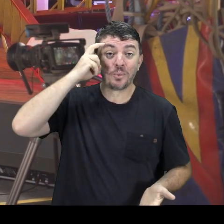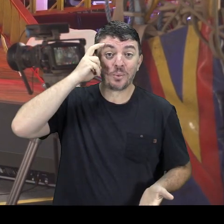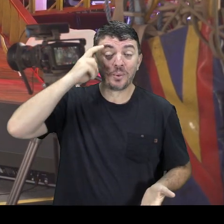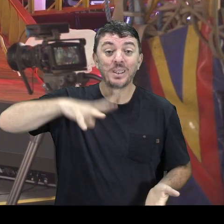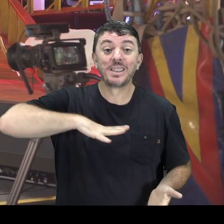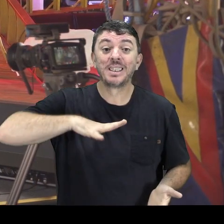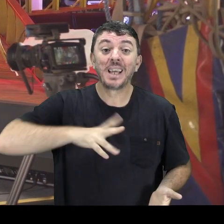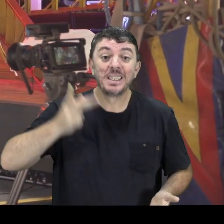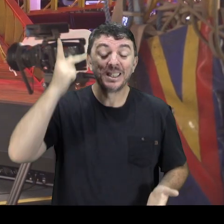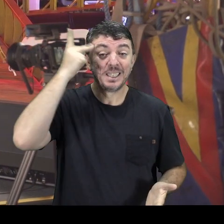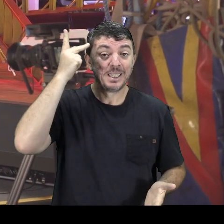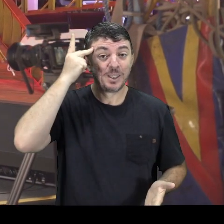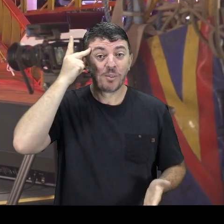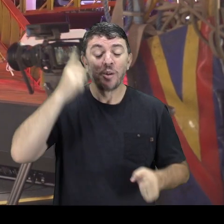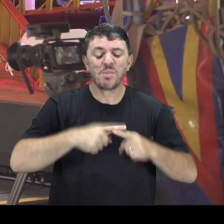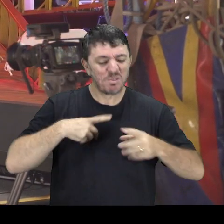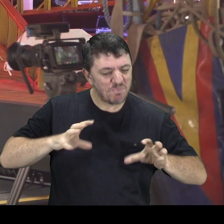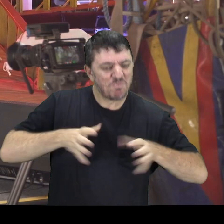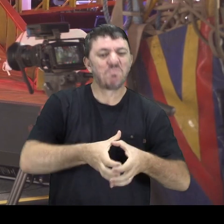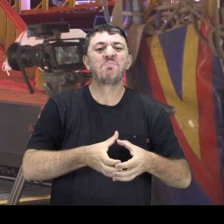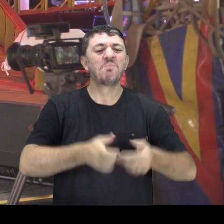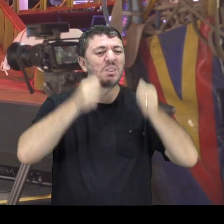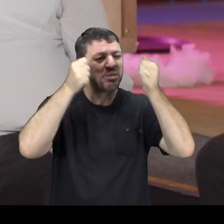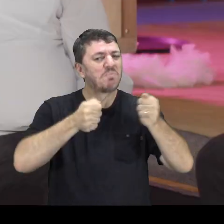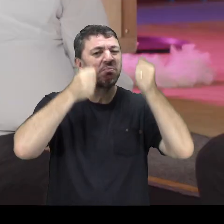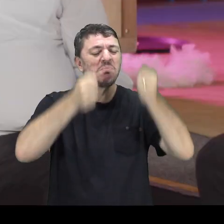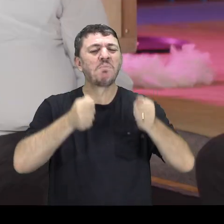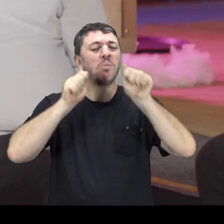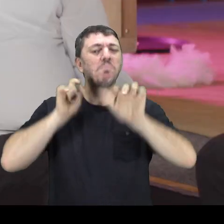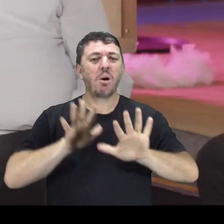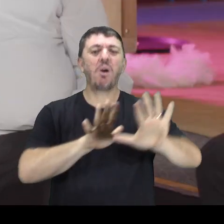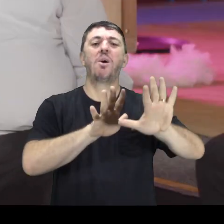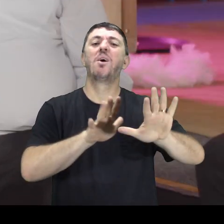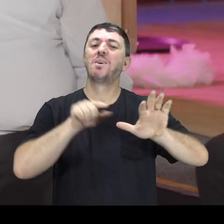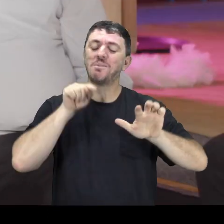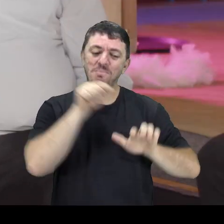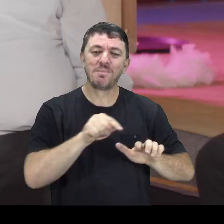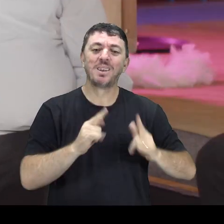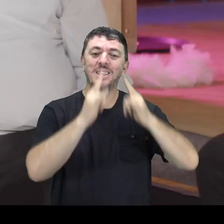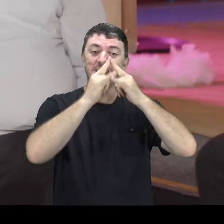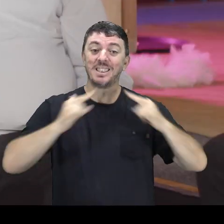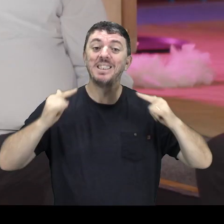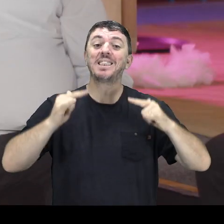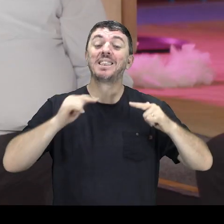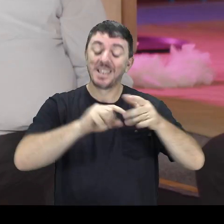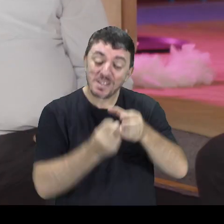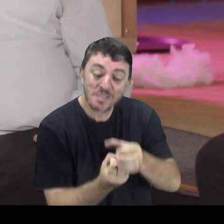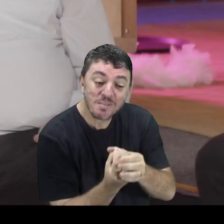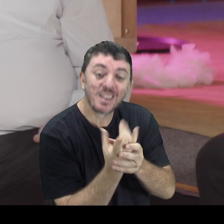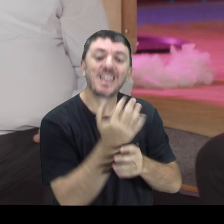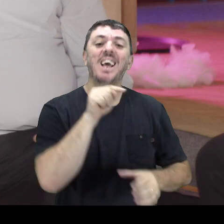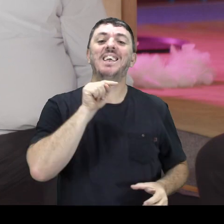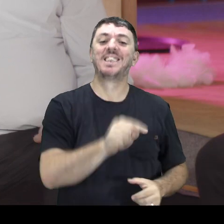tem a ver com esta militância, com uma trajetória que tem a ver com o circo. Essa semente está toda no Circo Escola Picadeiro. Ela,